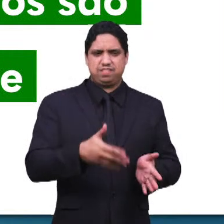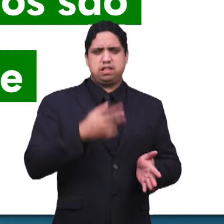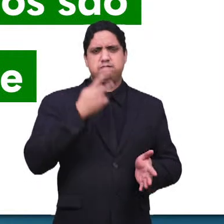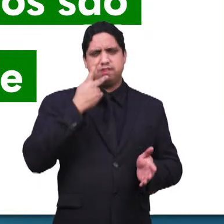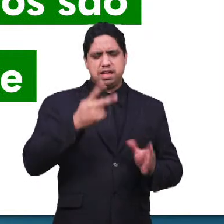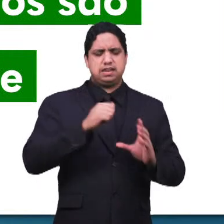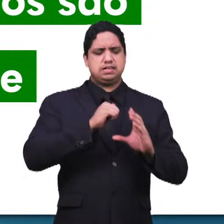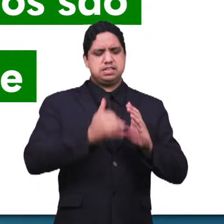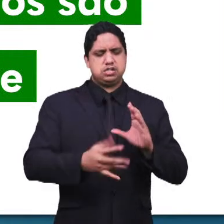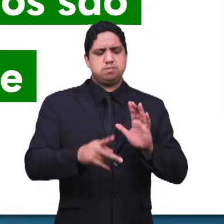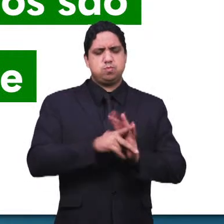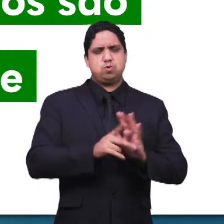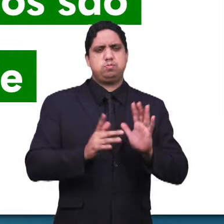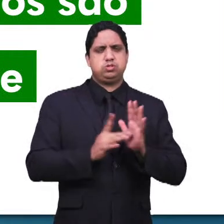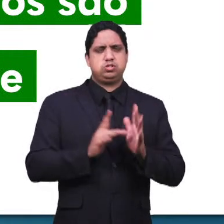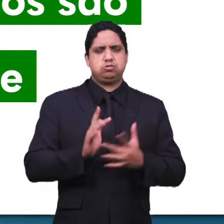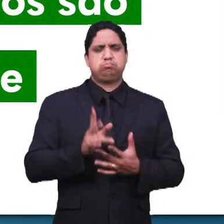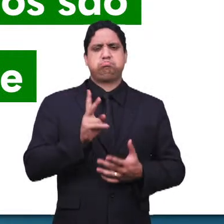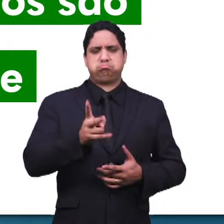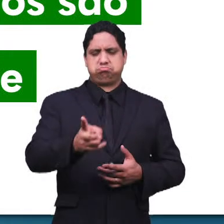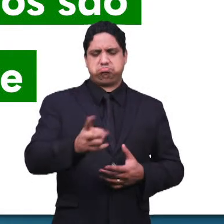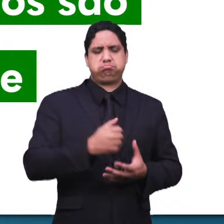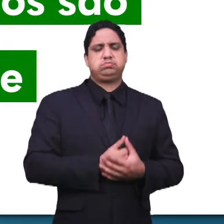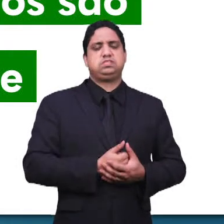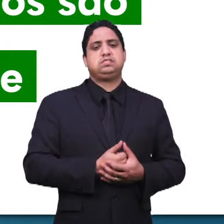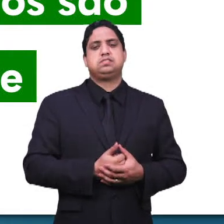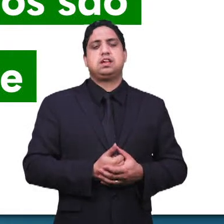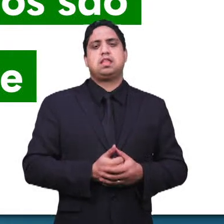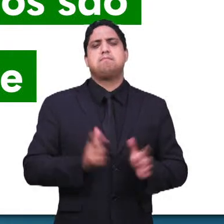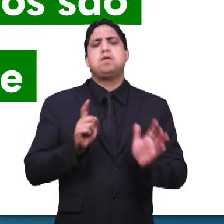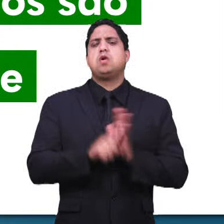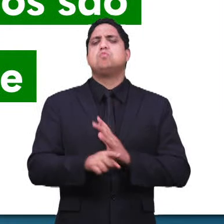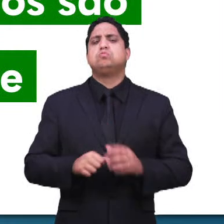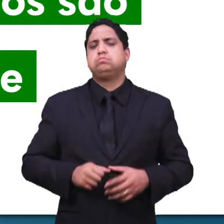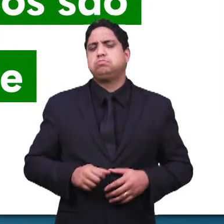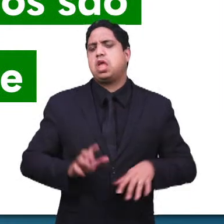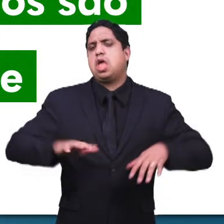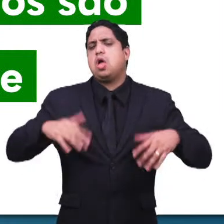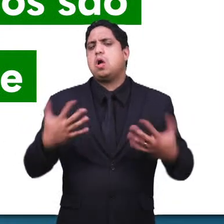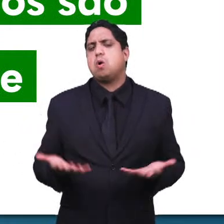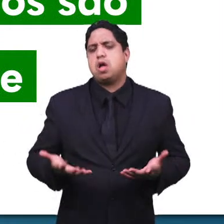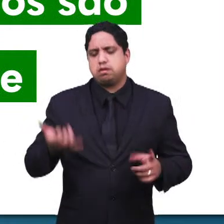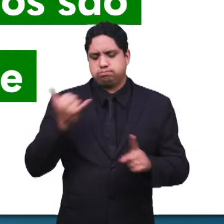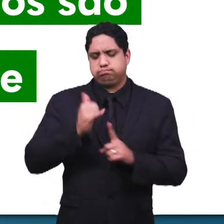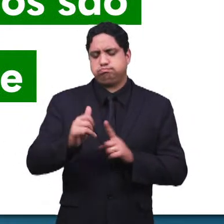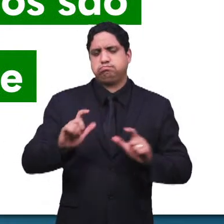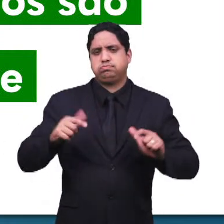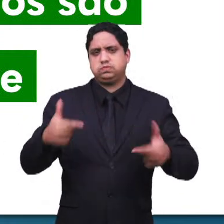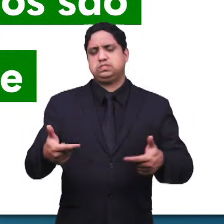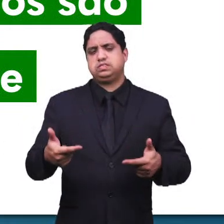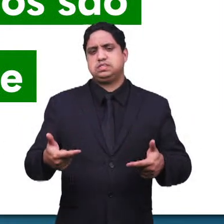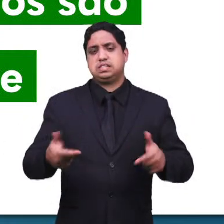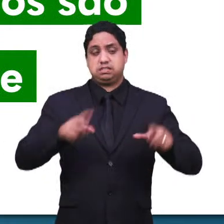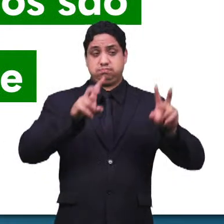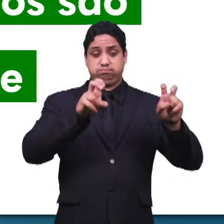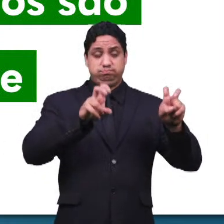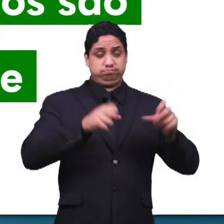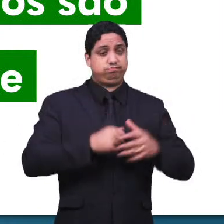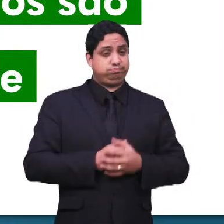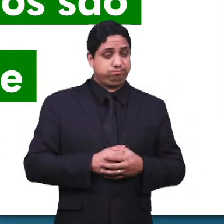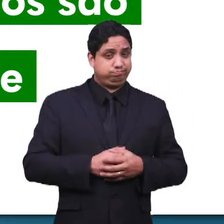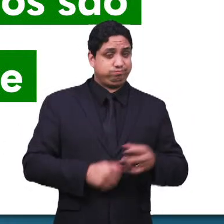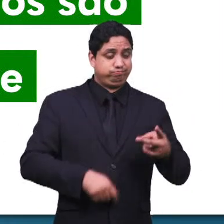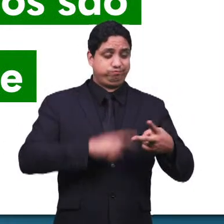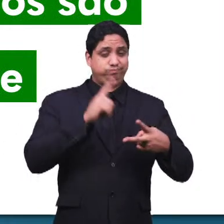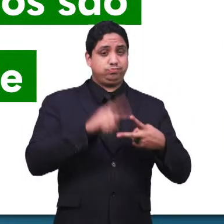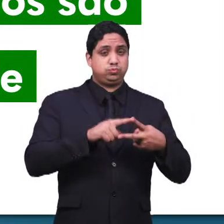os atributos do amado que se tinha retirado. A pergunta é: qual a aplicação profética das seguintes expressões?